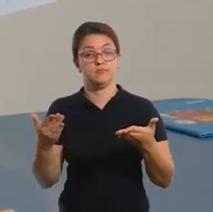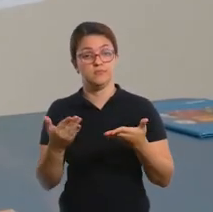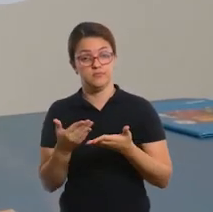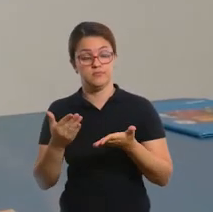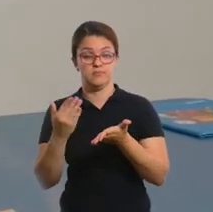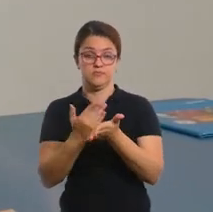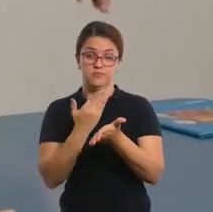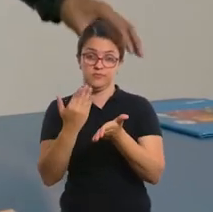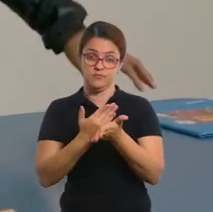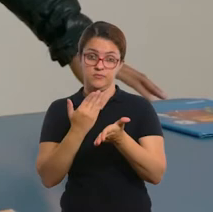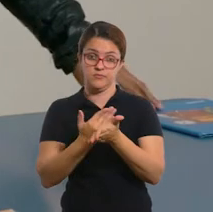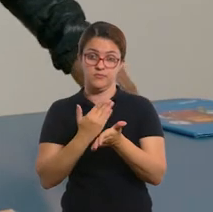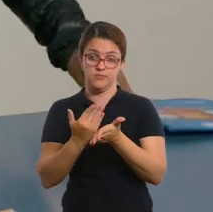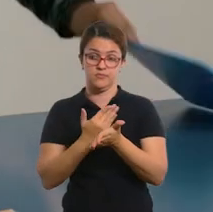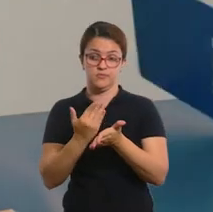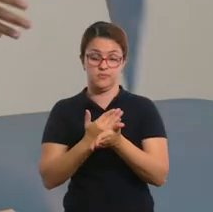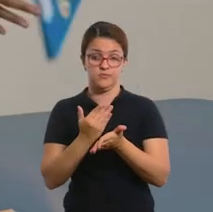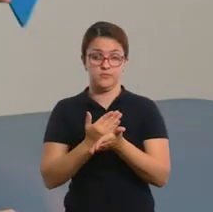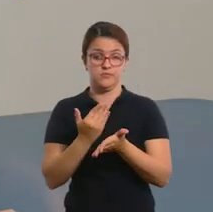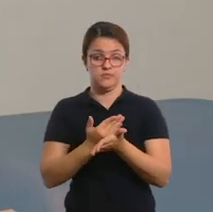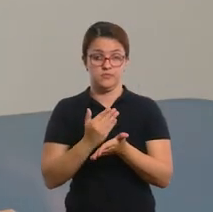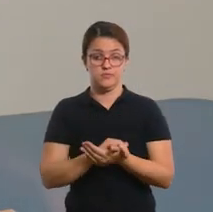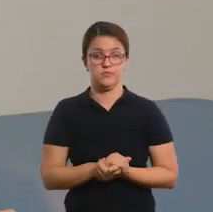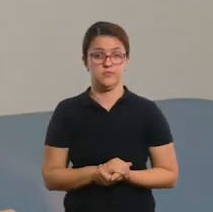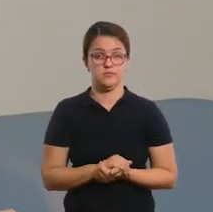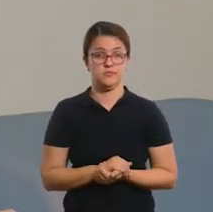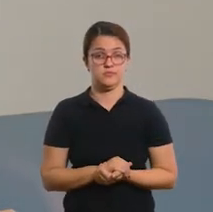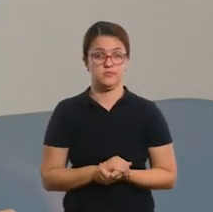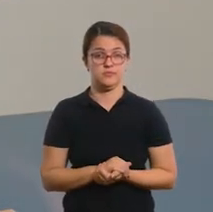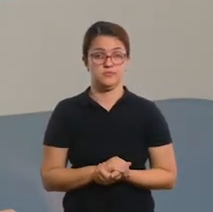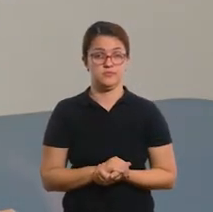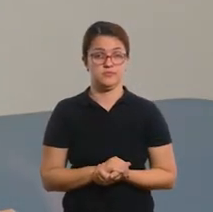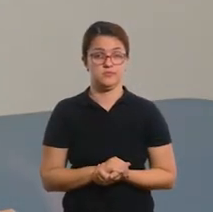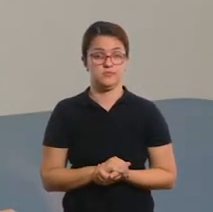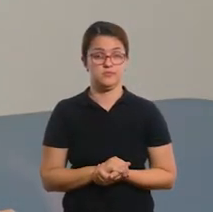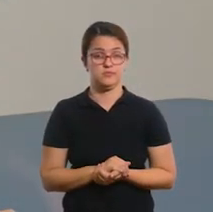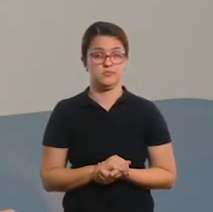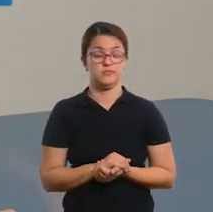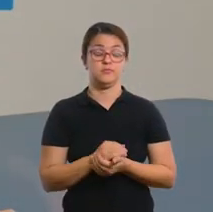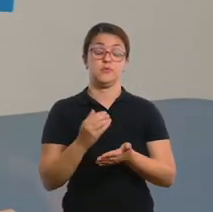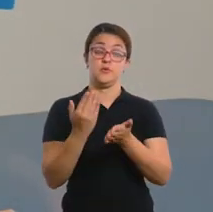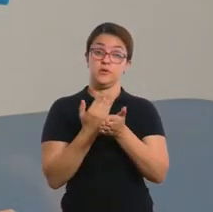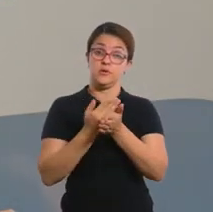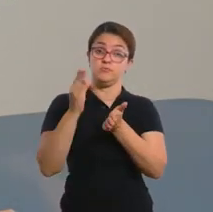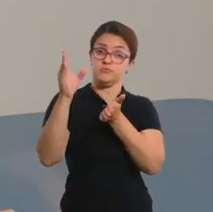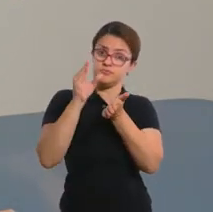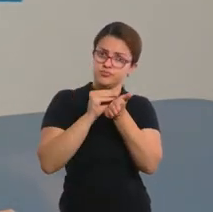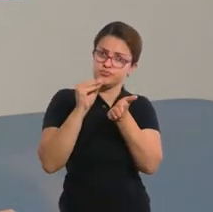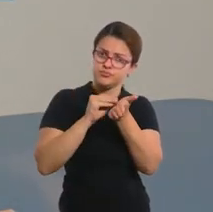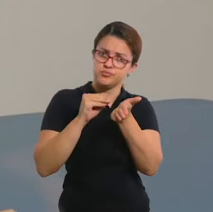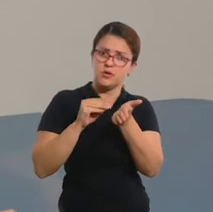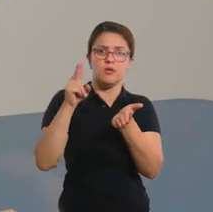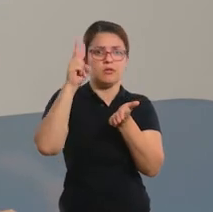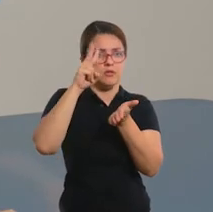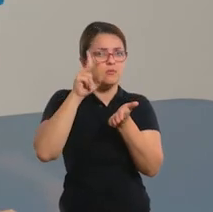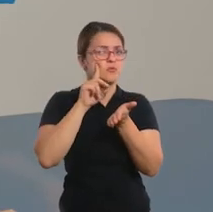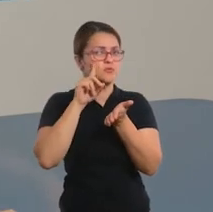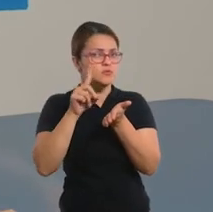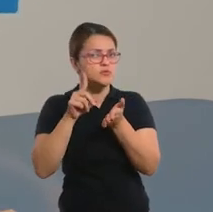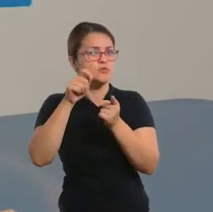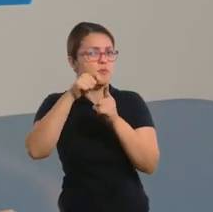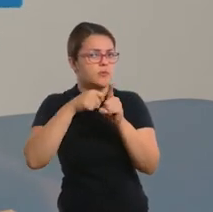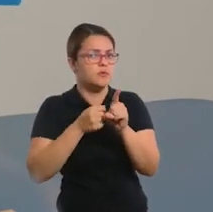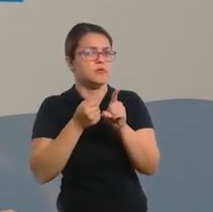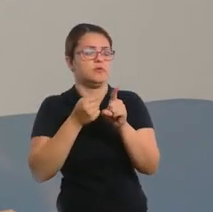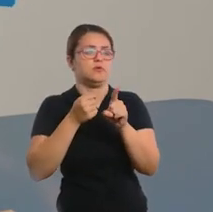vão pegar o caderno de vocês e vão fazer o registro. Não esqueçam de colocar a